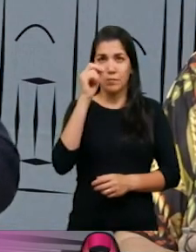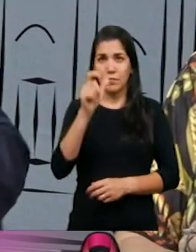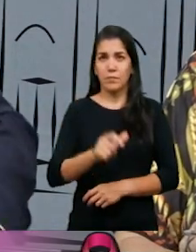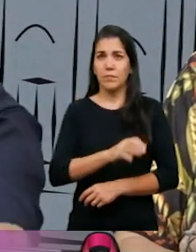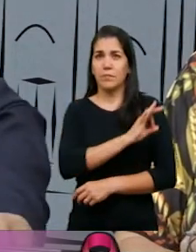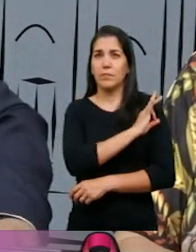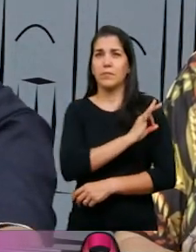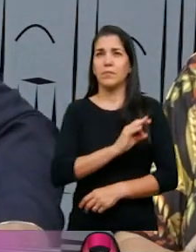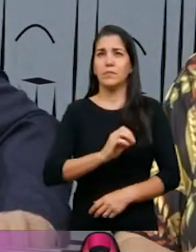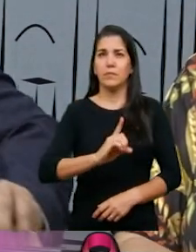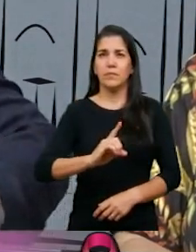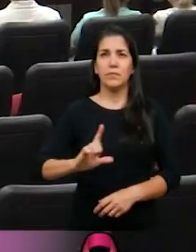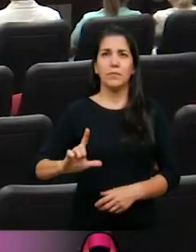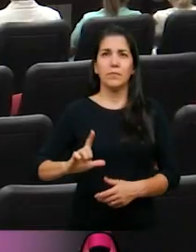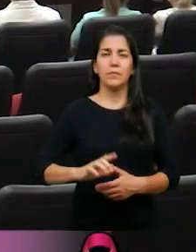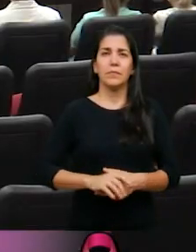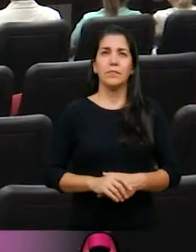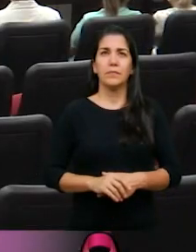Prefeito Municipal.